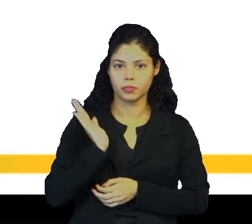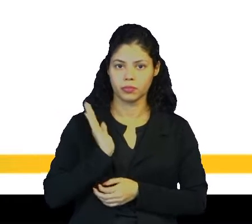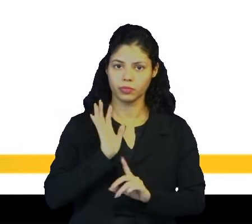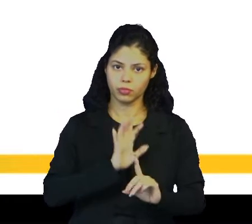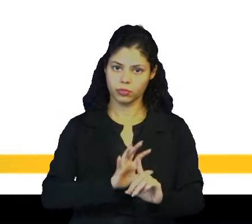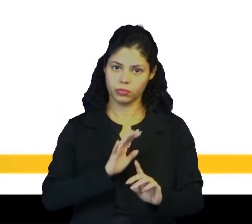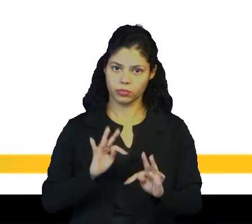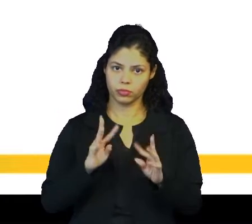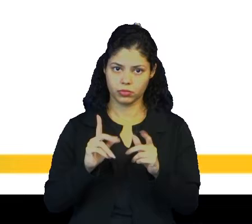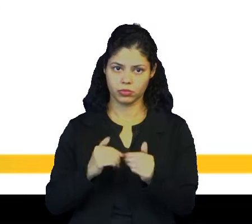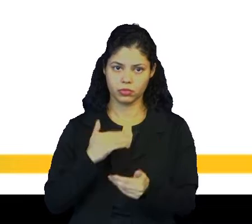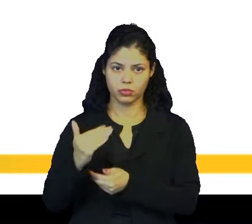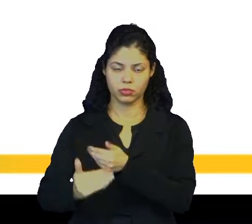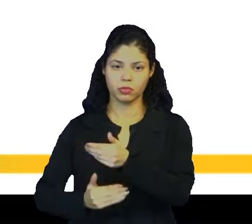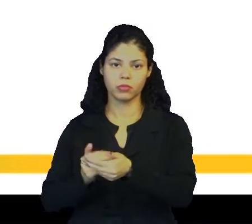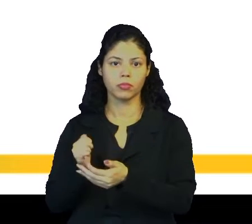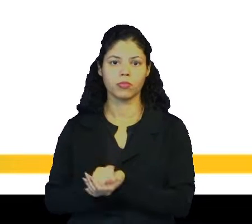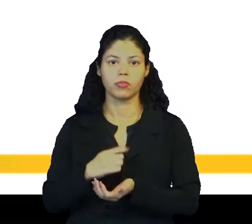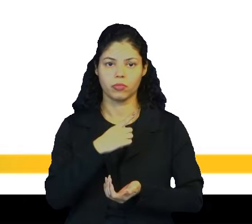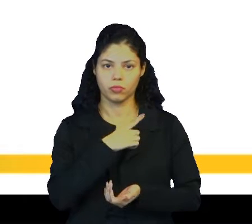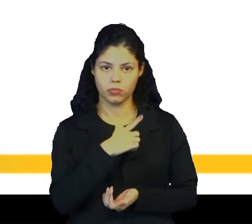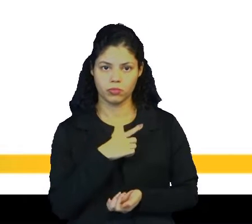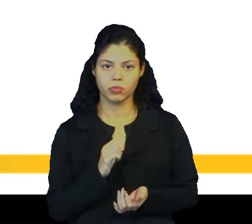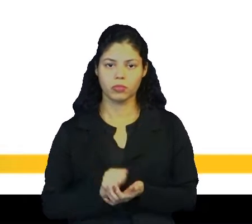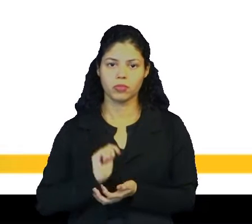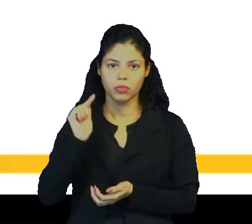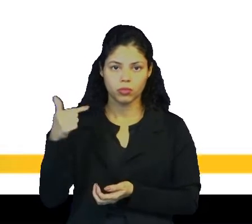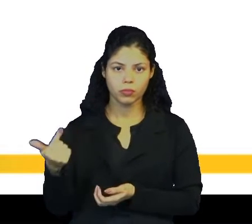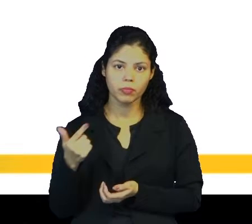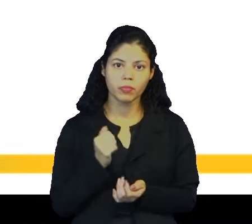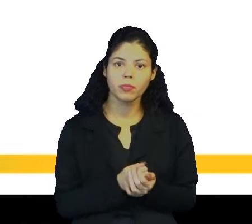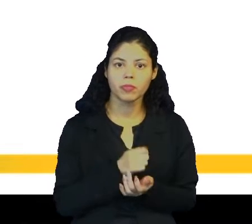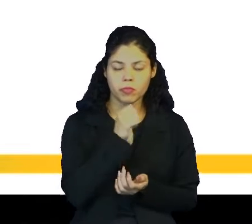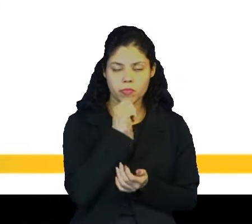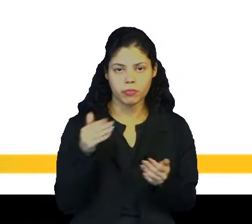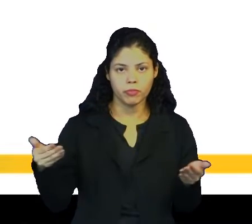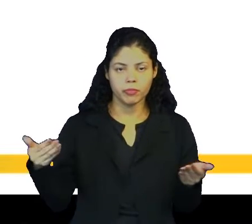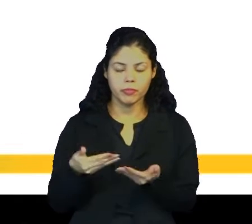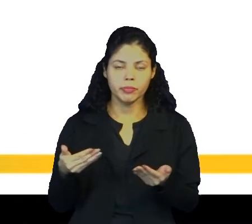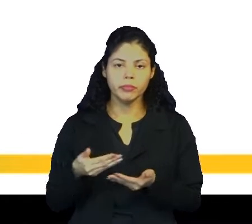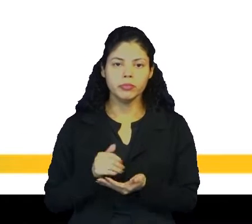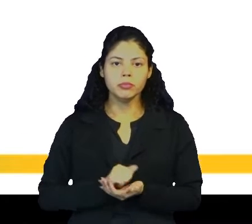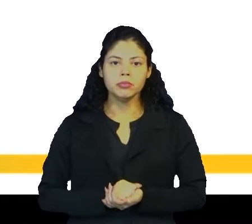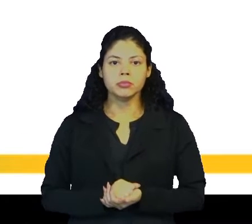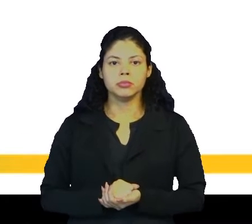e influenciou todos os processos que viriam depois até hoje.